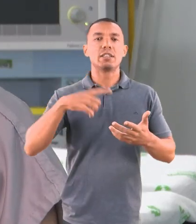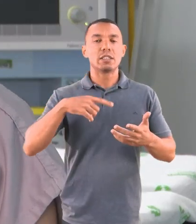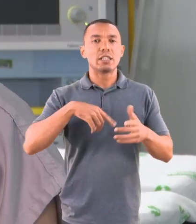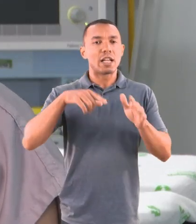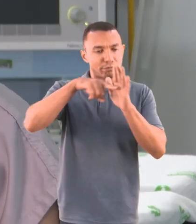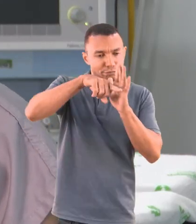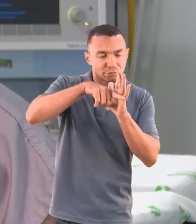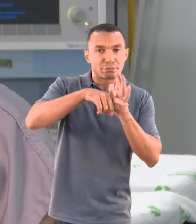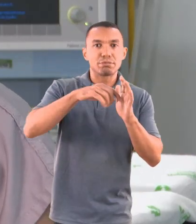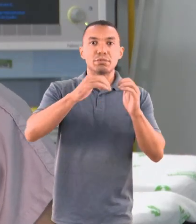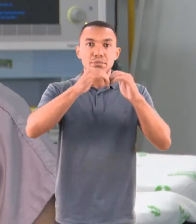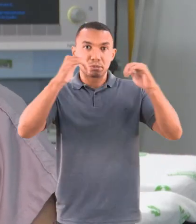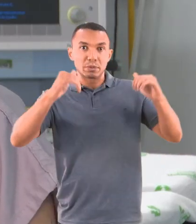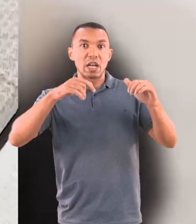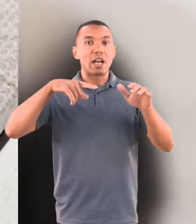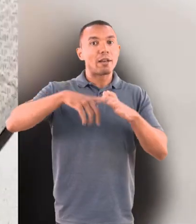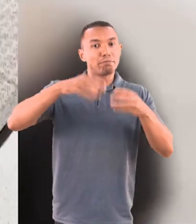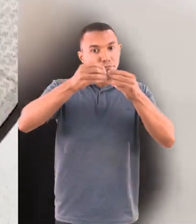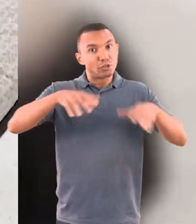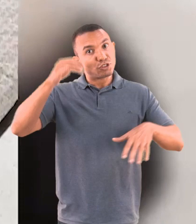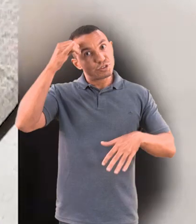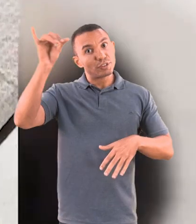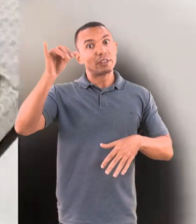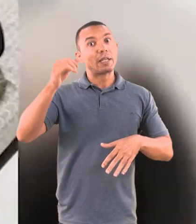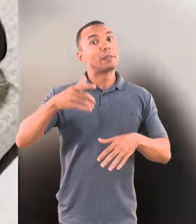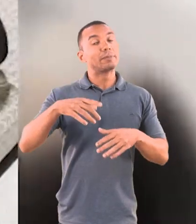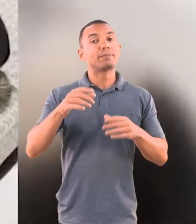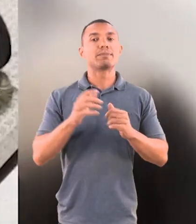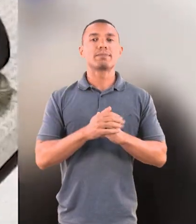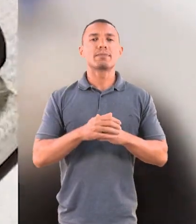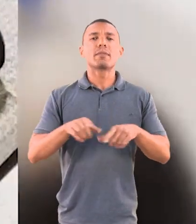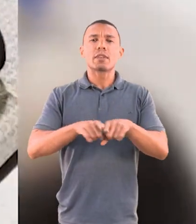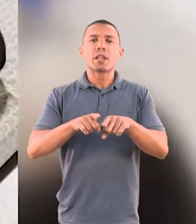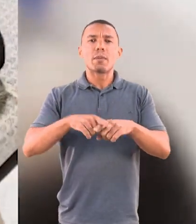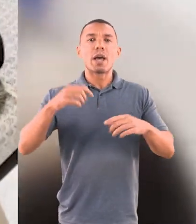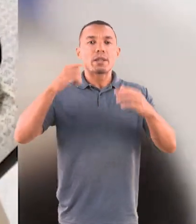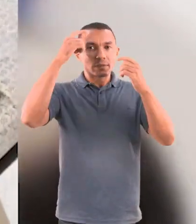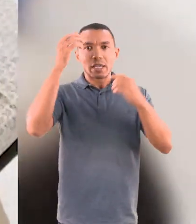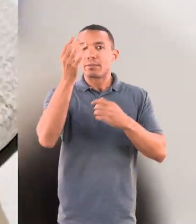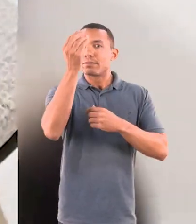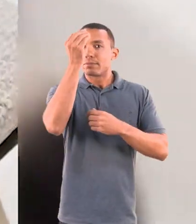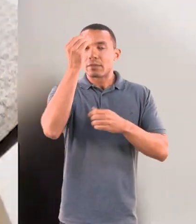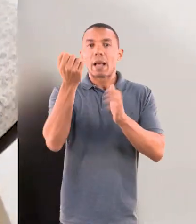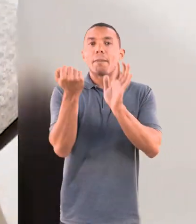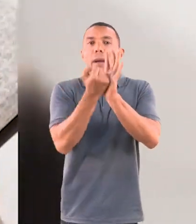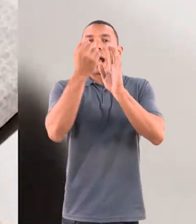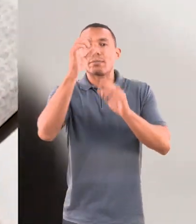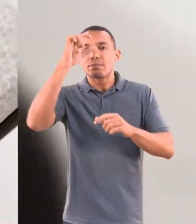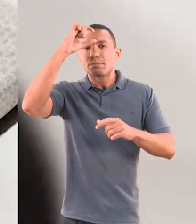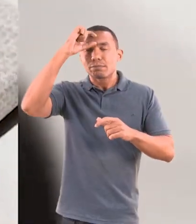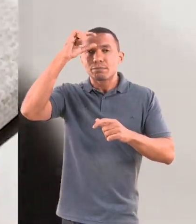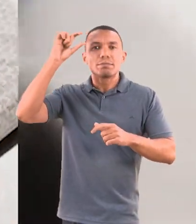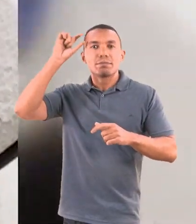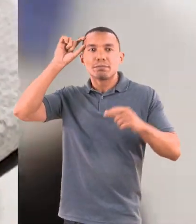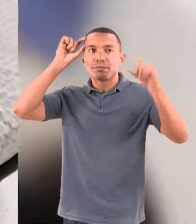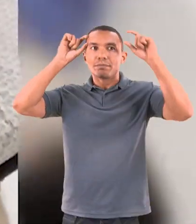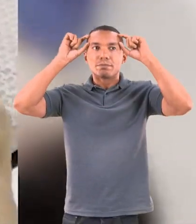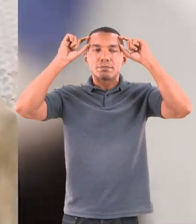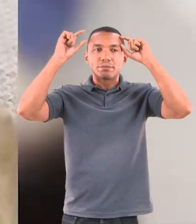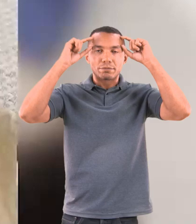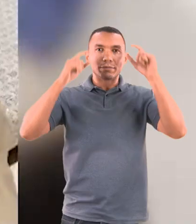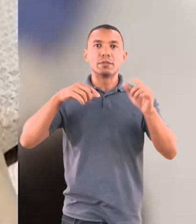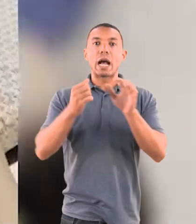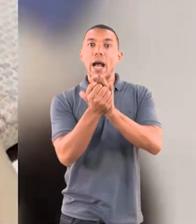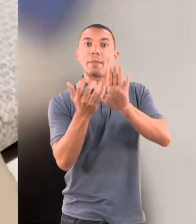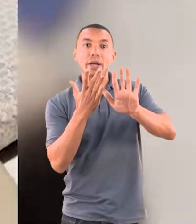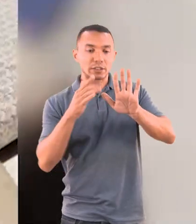neurocirurgia minimamente invasiva. A ferramenta reconhece os marcadores colocados na cabeça do paciente e permite a localização